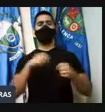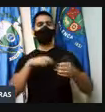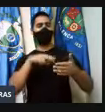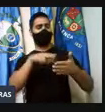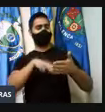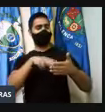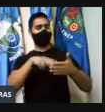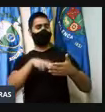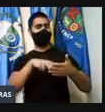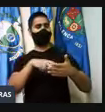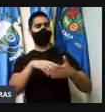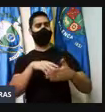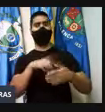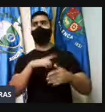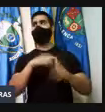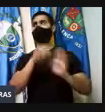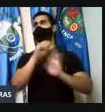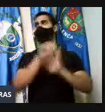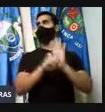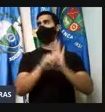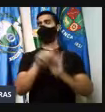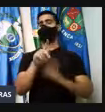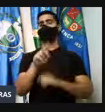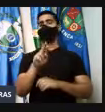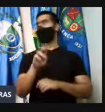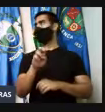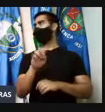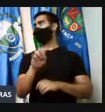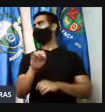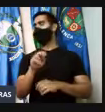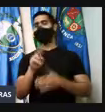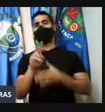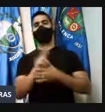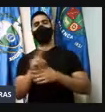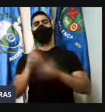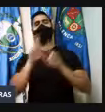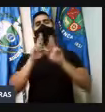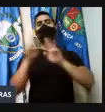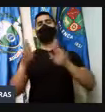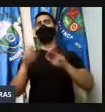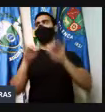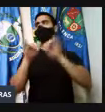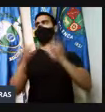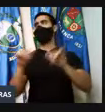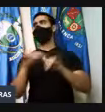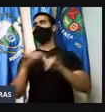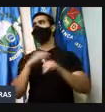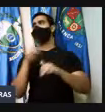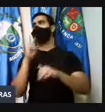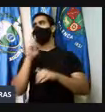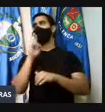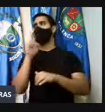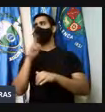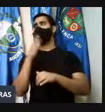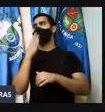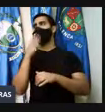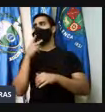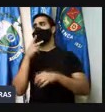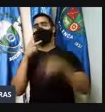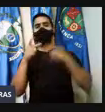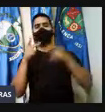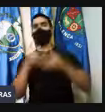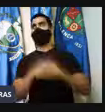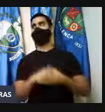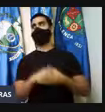falei, o ofício do Prévio Valença respondendo aquelas informações, diz que foi uma resposta a um requerimento verbal meu.